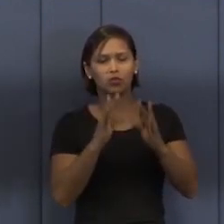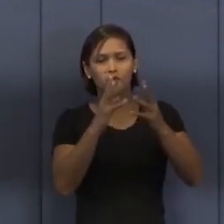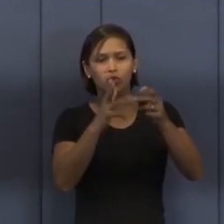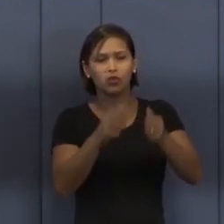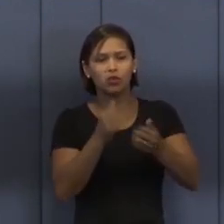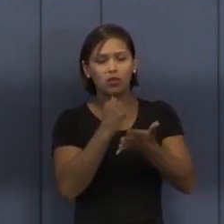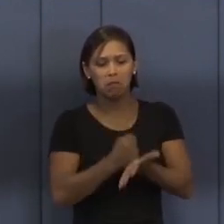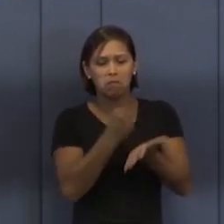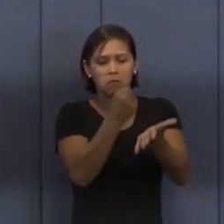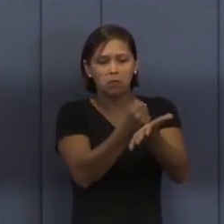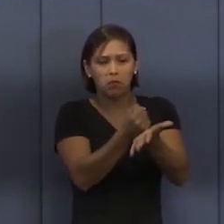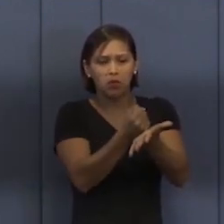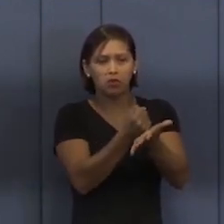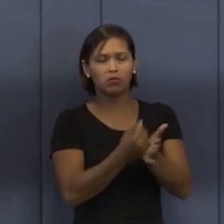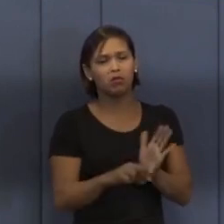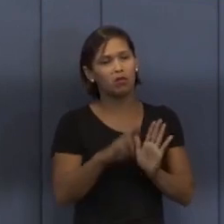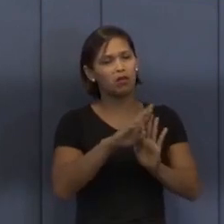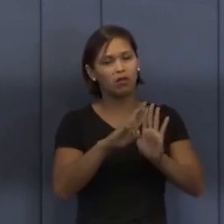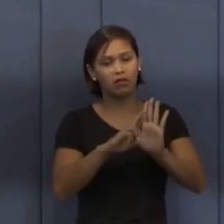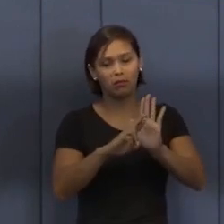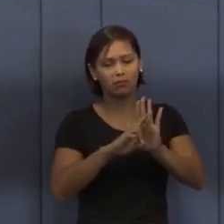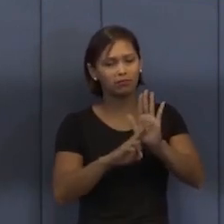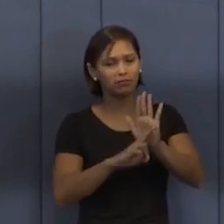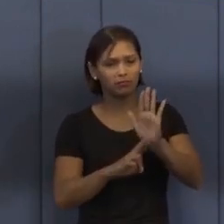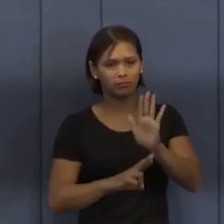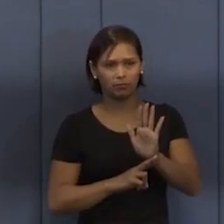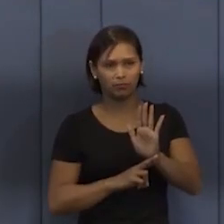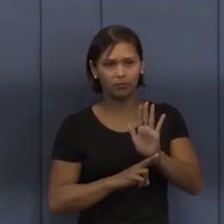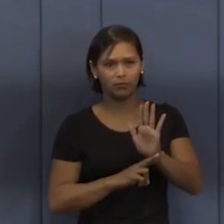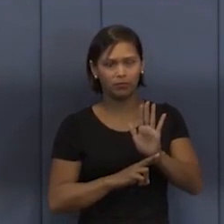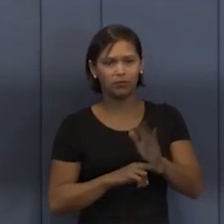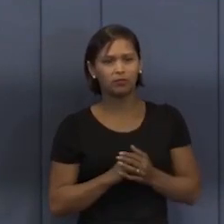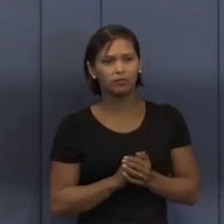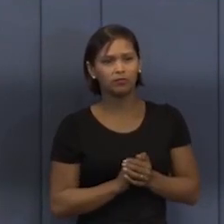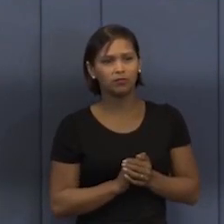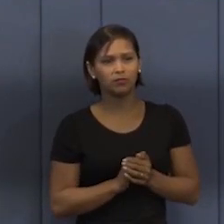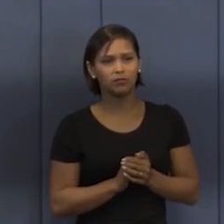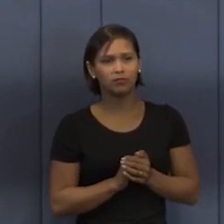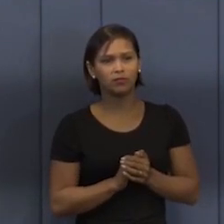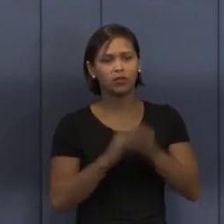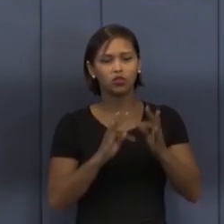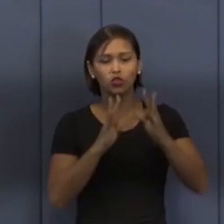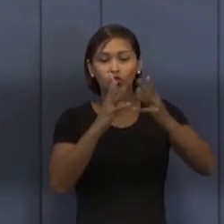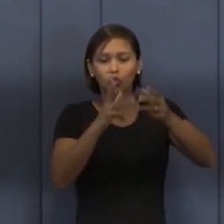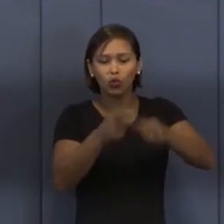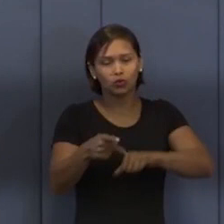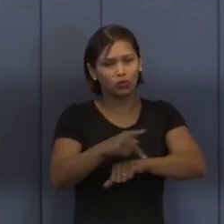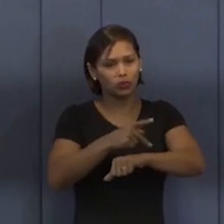universal que irá impor regras de cima para baixo para